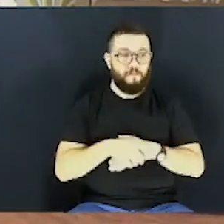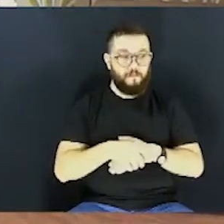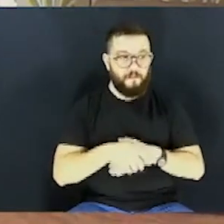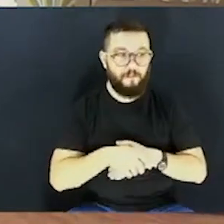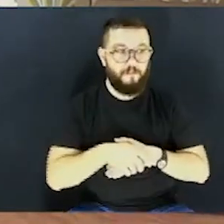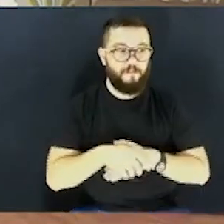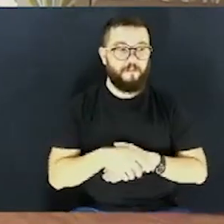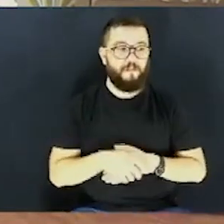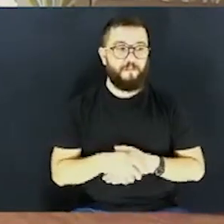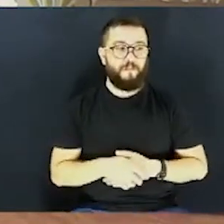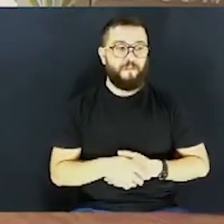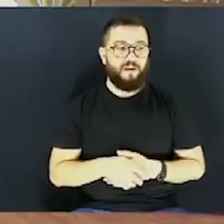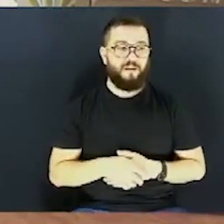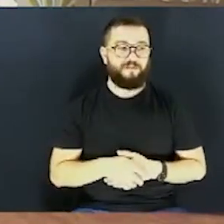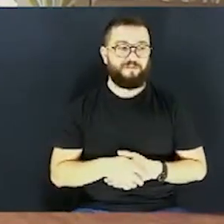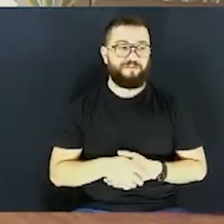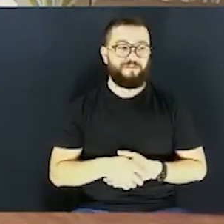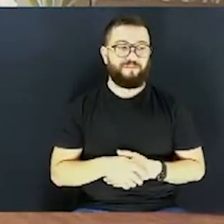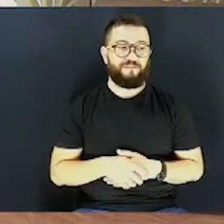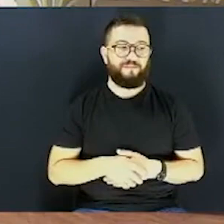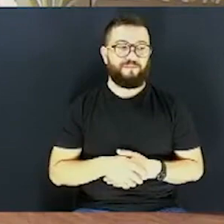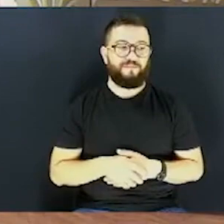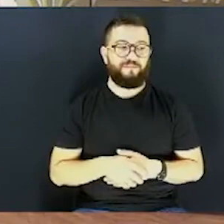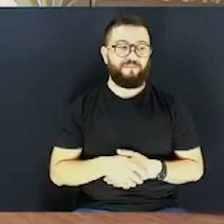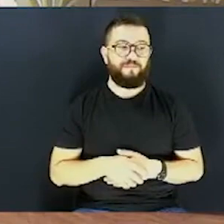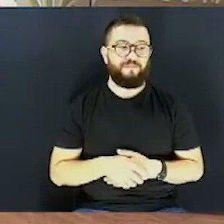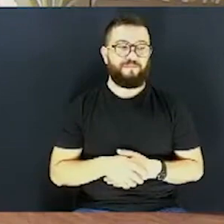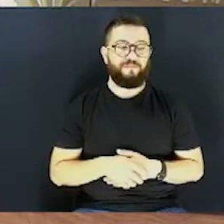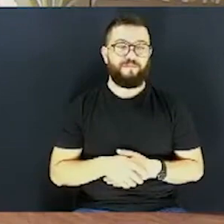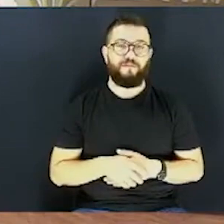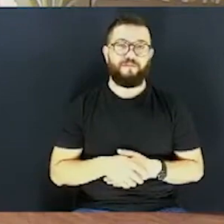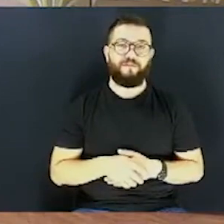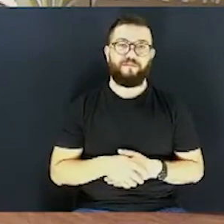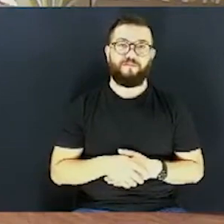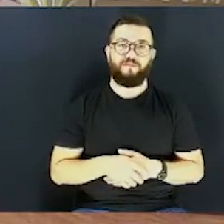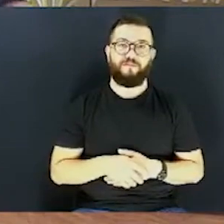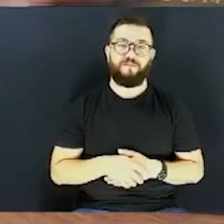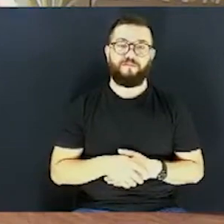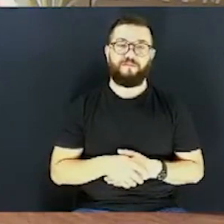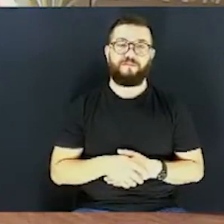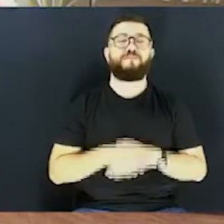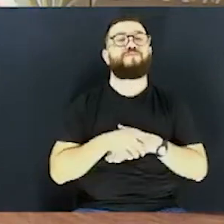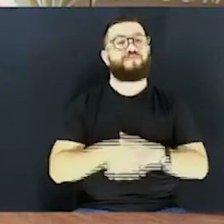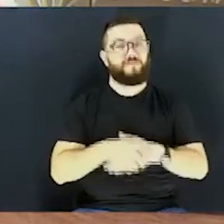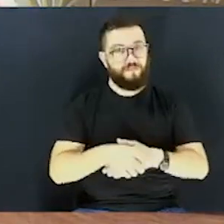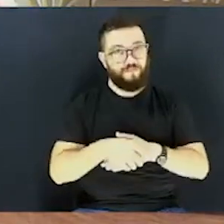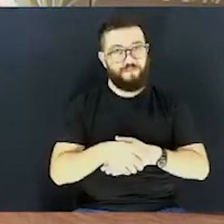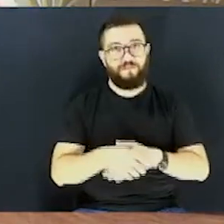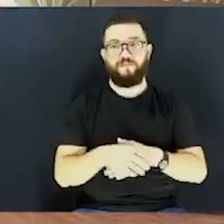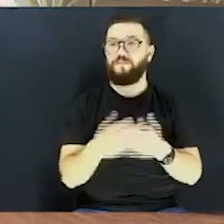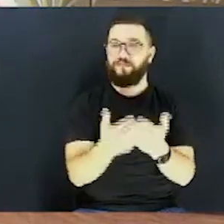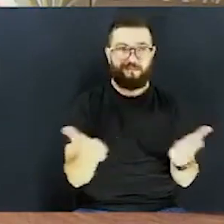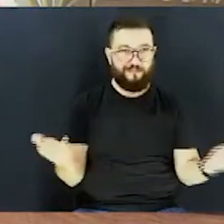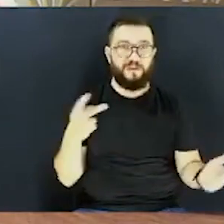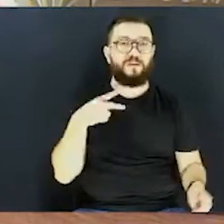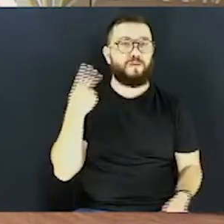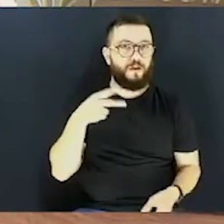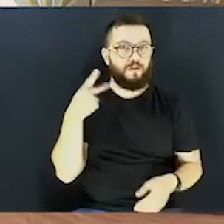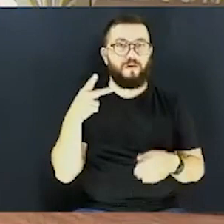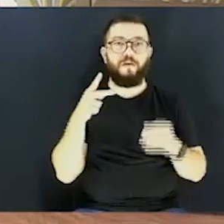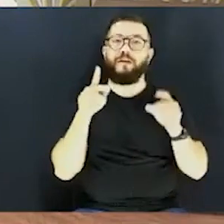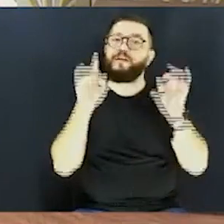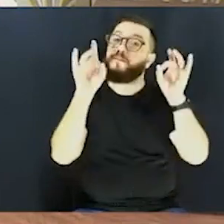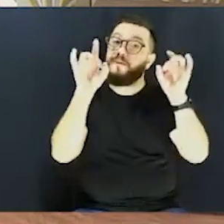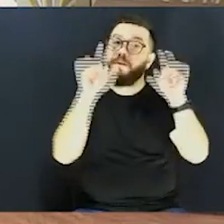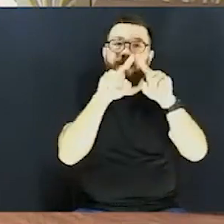ao público que nos acompanha, aos servidores dessa casa, de forma especial. E também, de forma